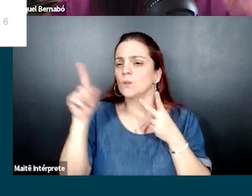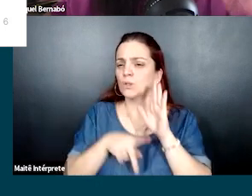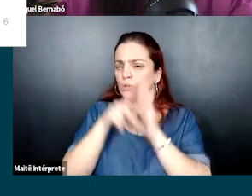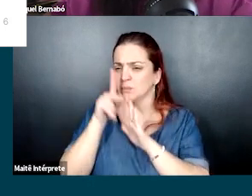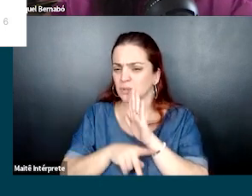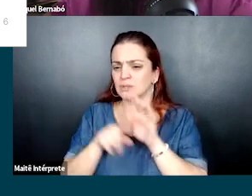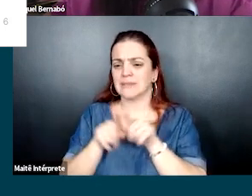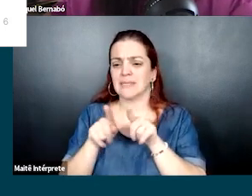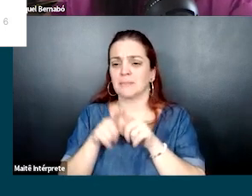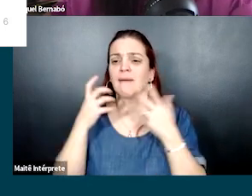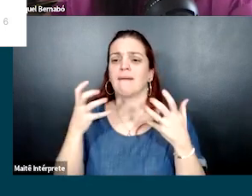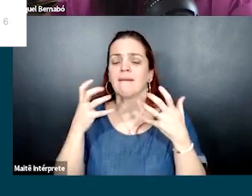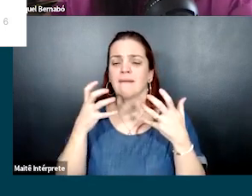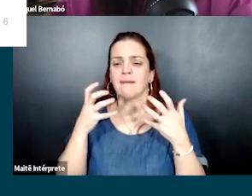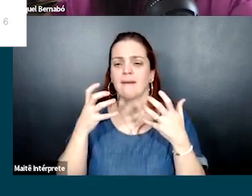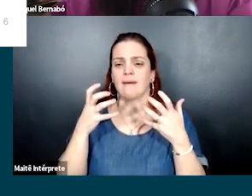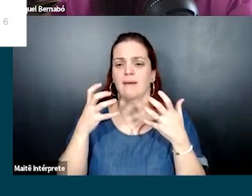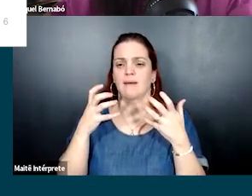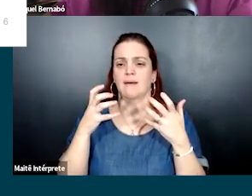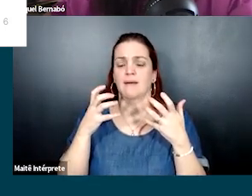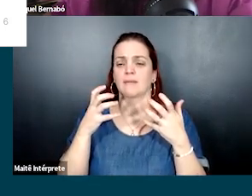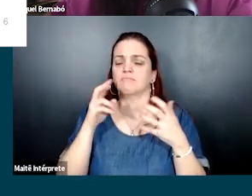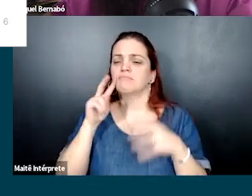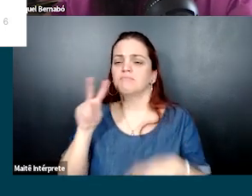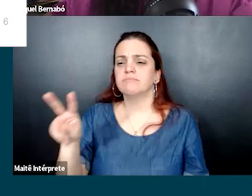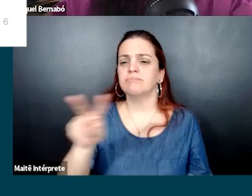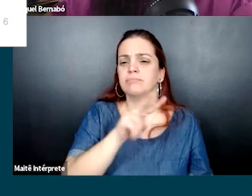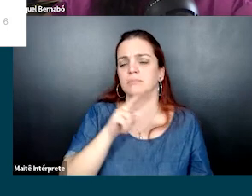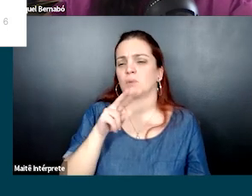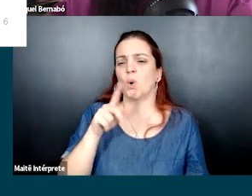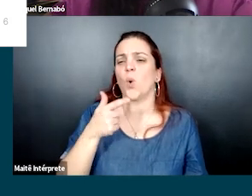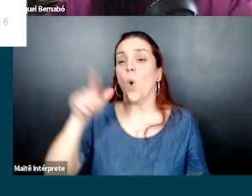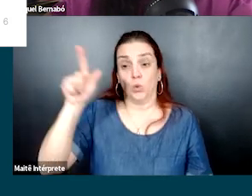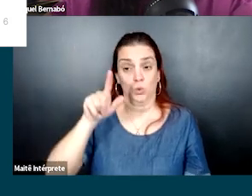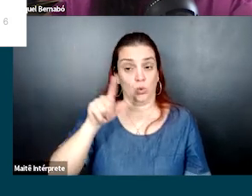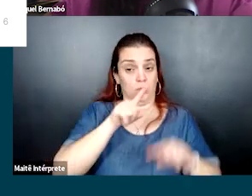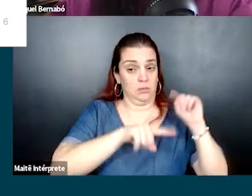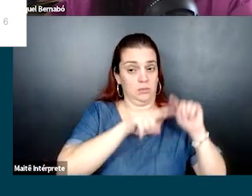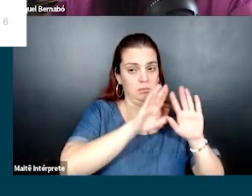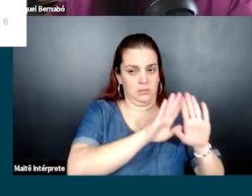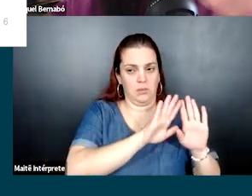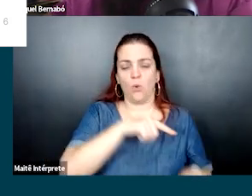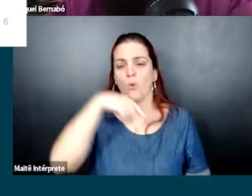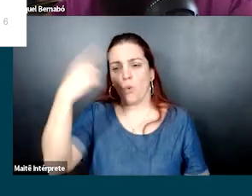em outro projeto também, que a gente queria aumentar uma conversão de usuários ali